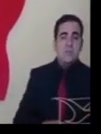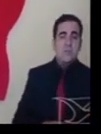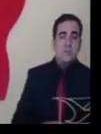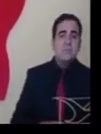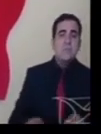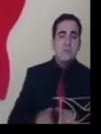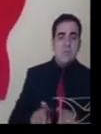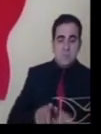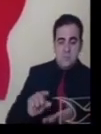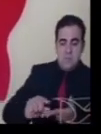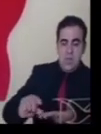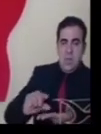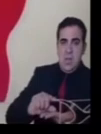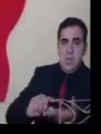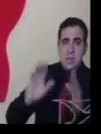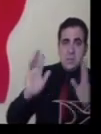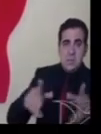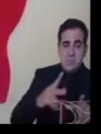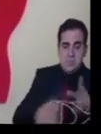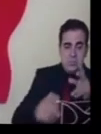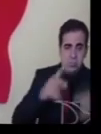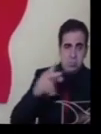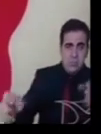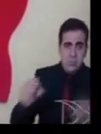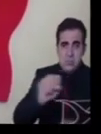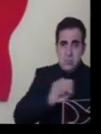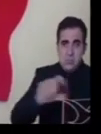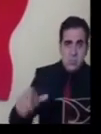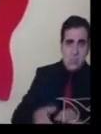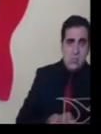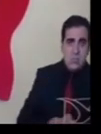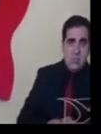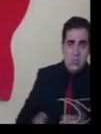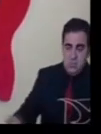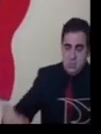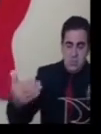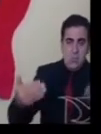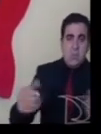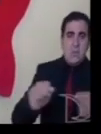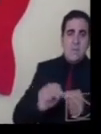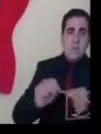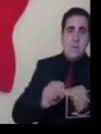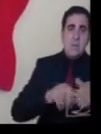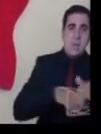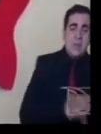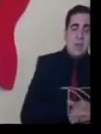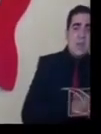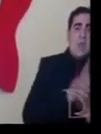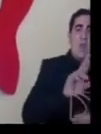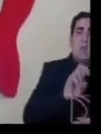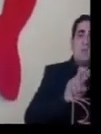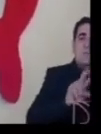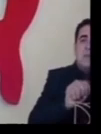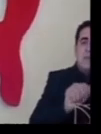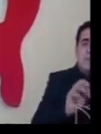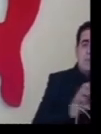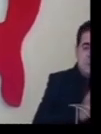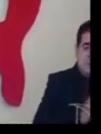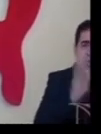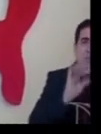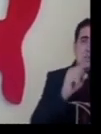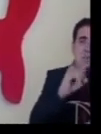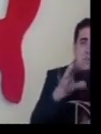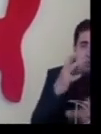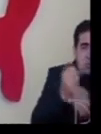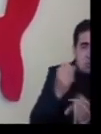e as vacinas que foram aplicadas em São Luís, em face da reserva técnica de 5%,